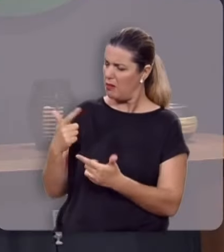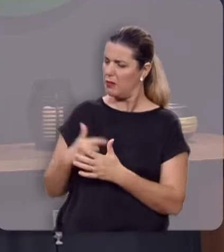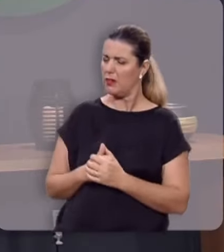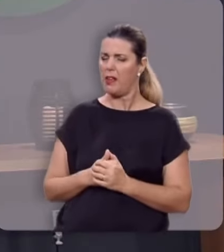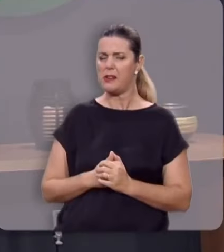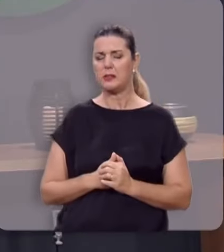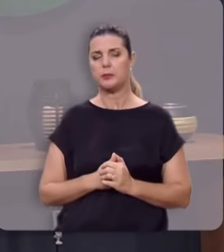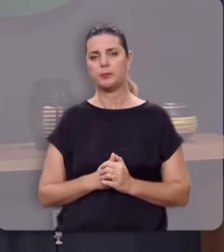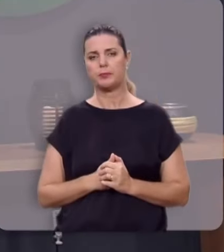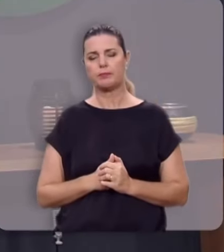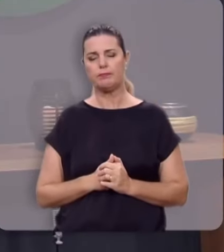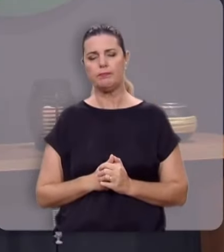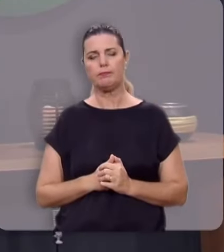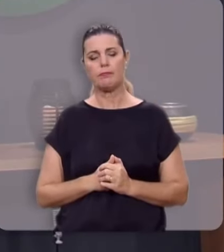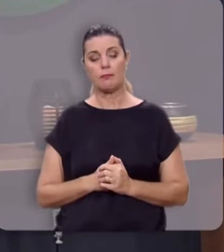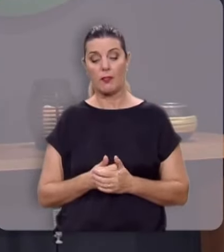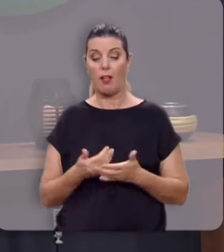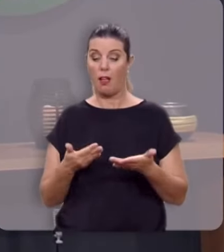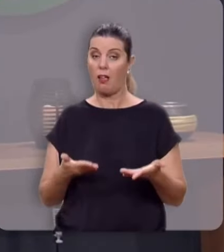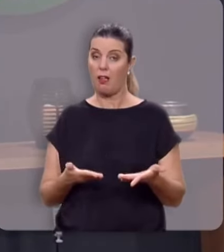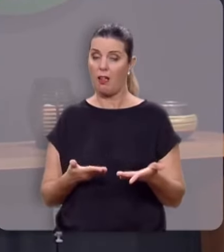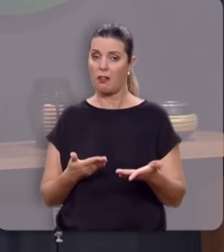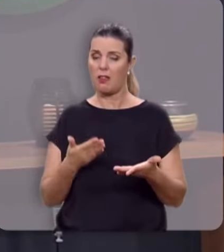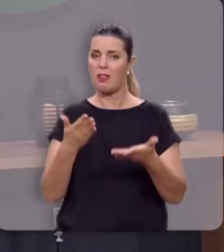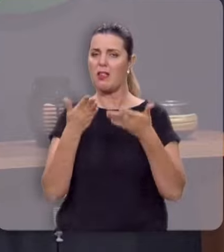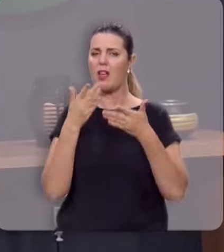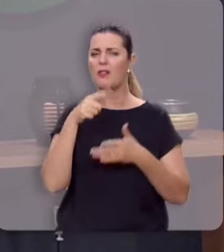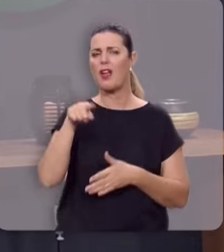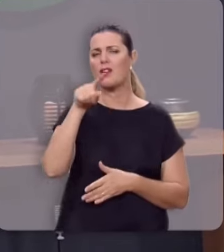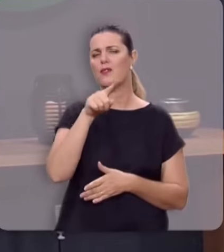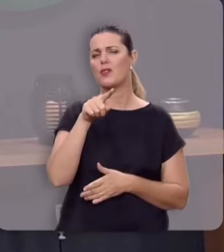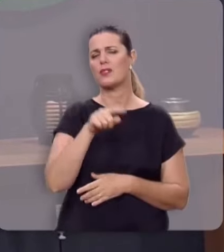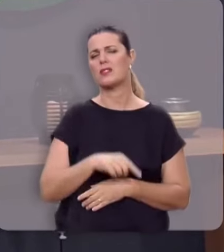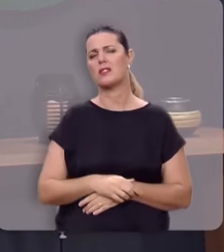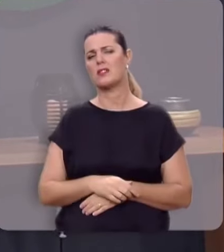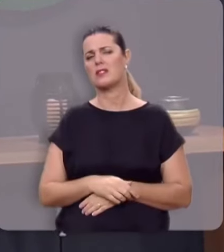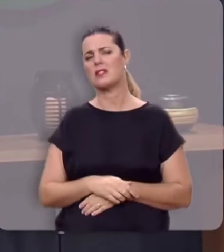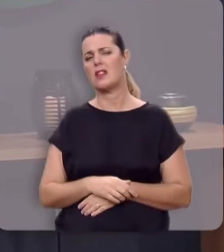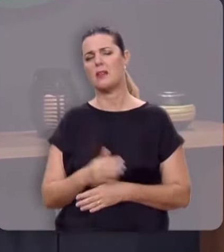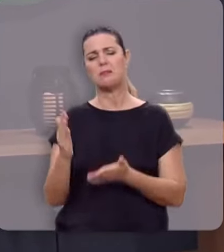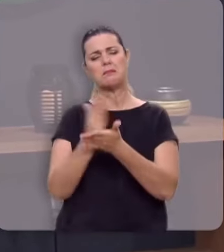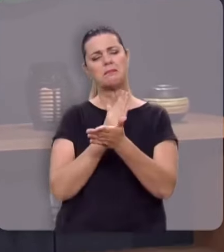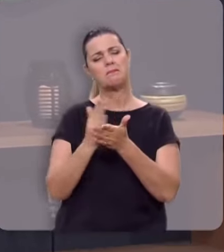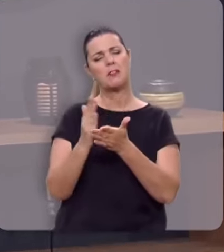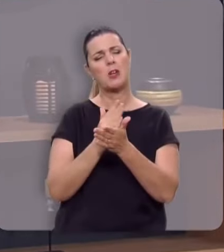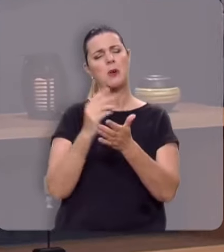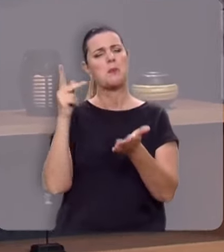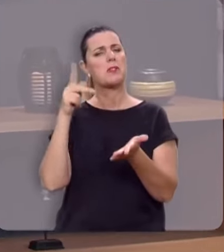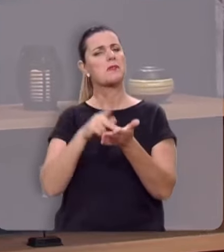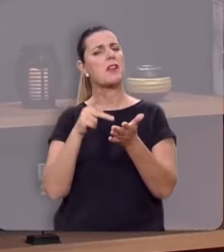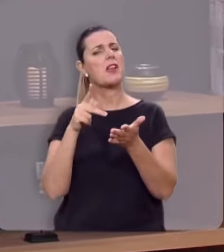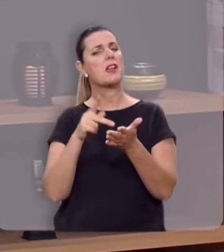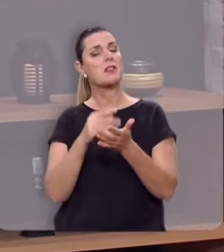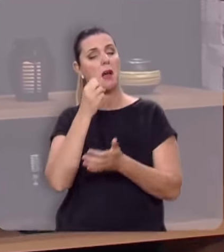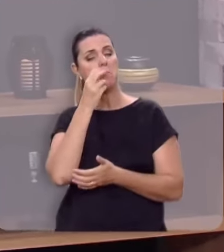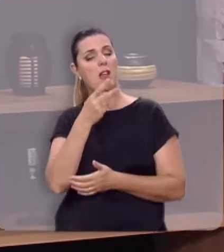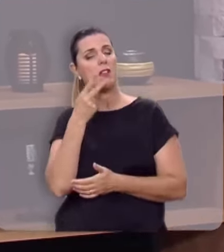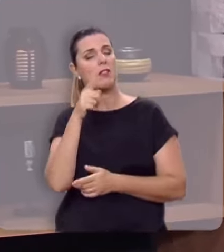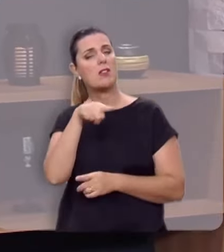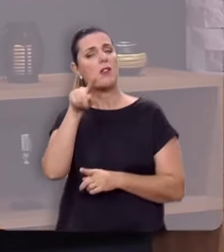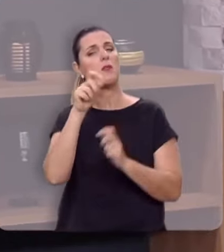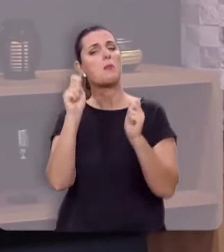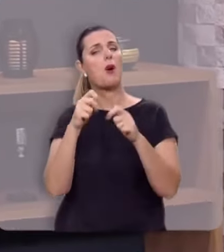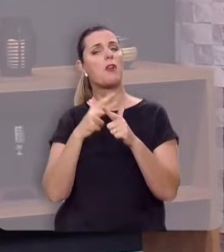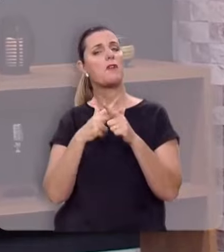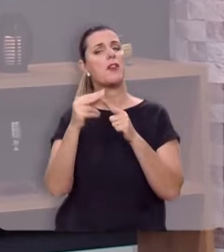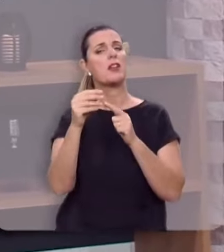E aqui, eu gostaria de trazer a você algumas verdades benditas, como você pode vencer